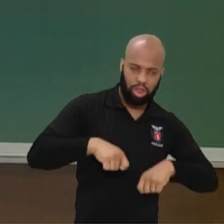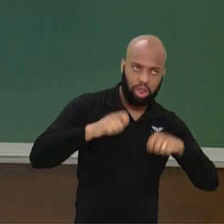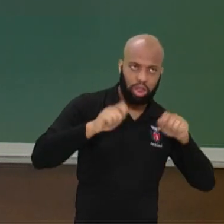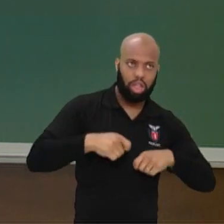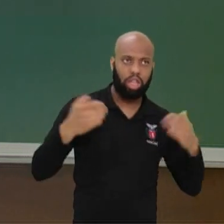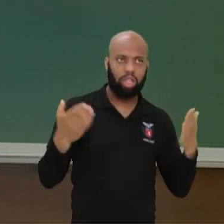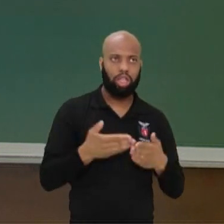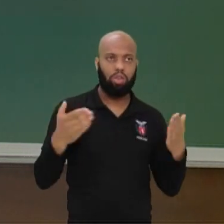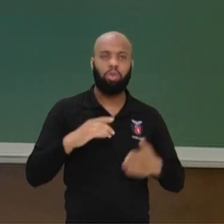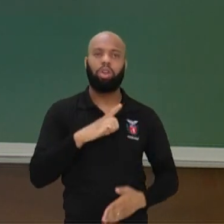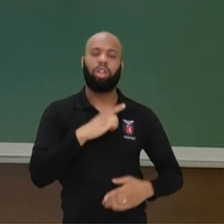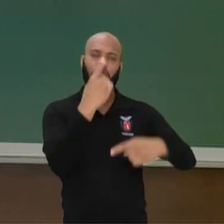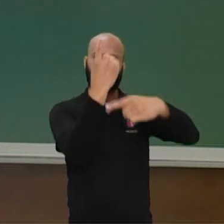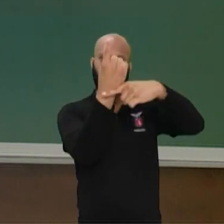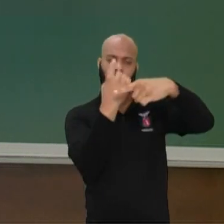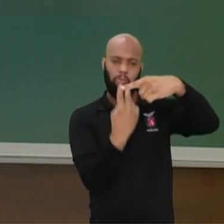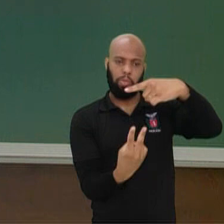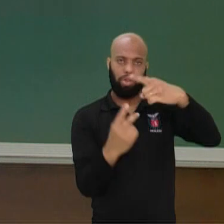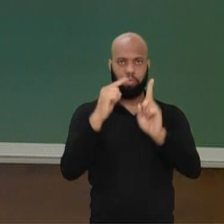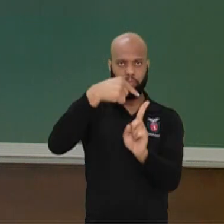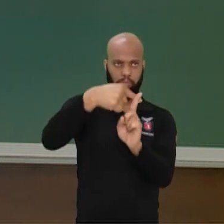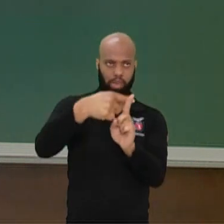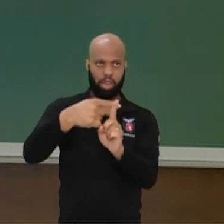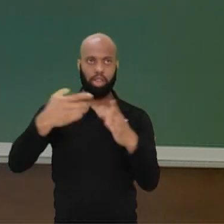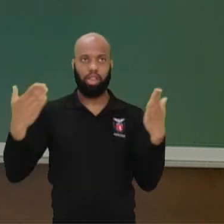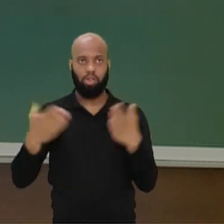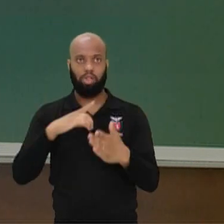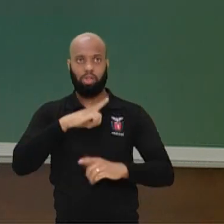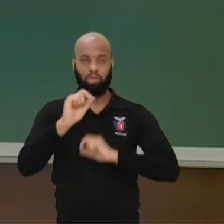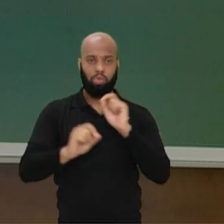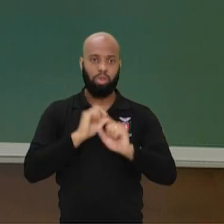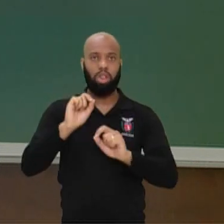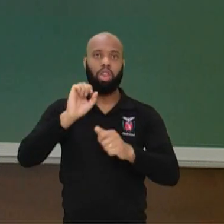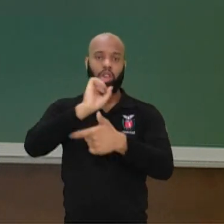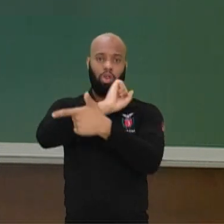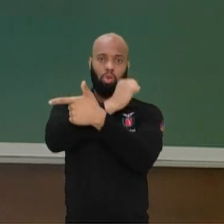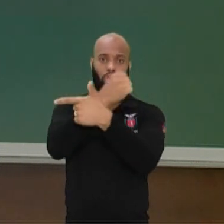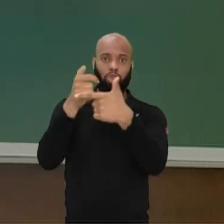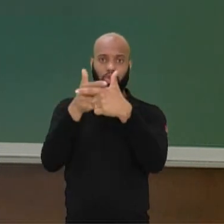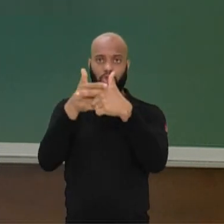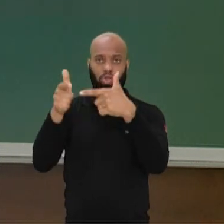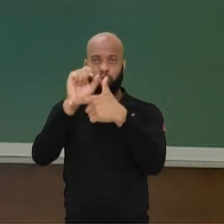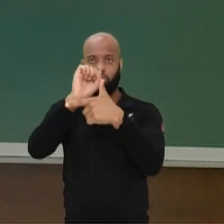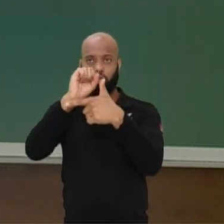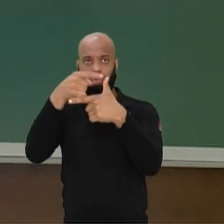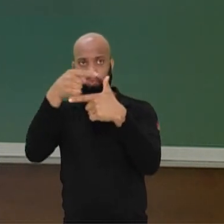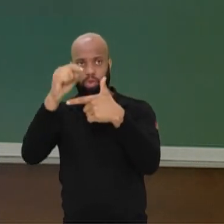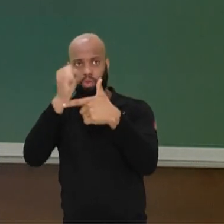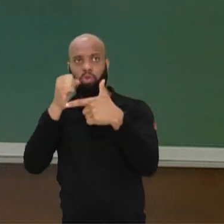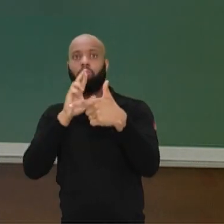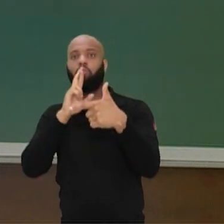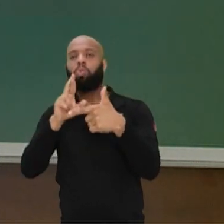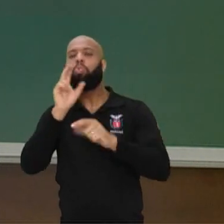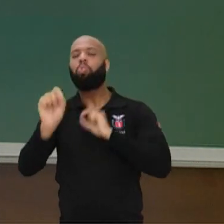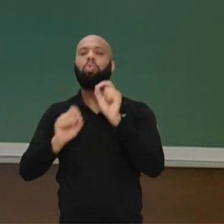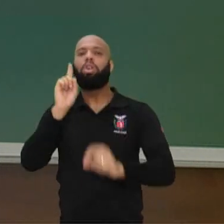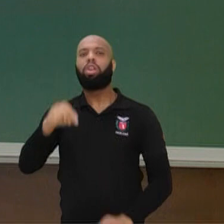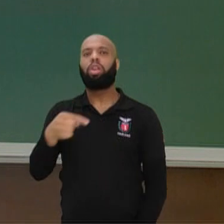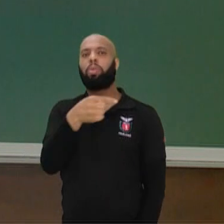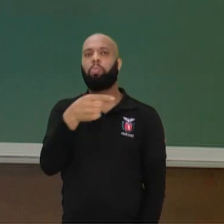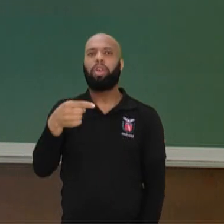fica 1/2. 8 dividido por menos 8 é menos 1i. Então, nós temos aqui